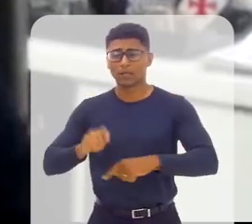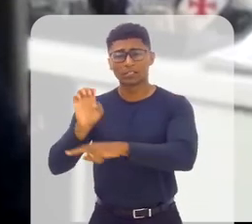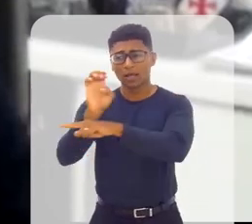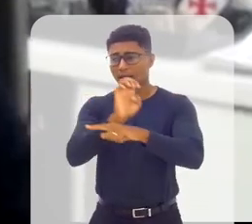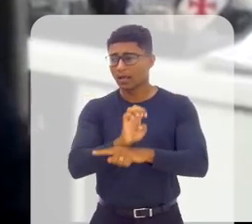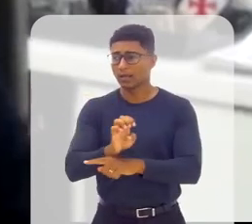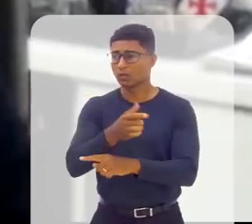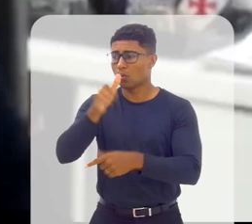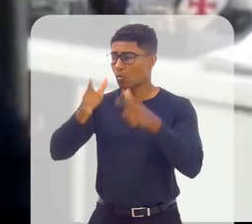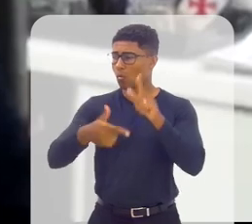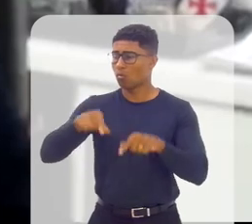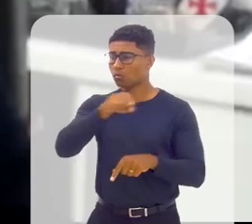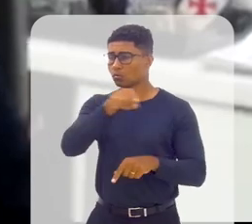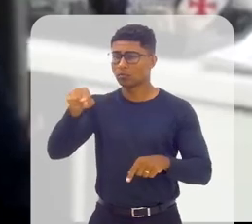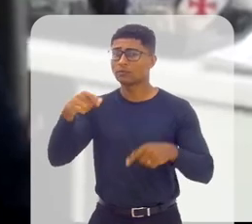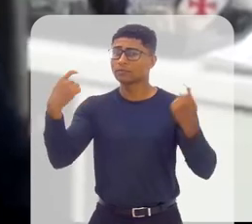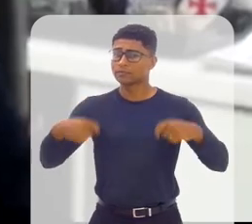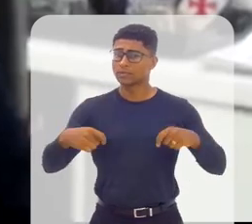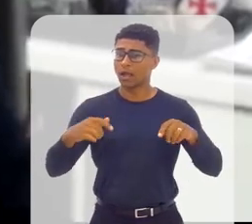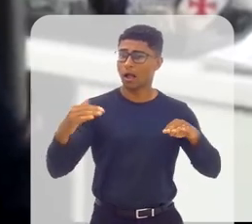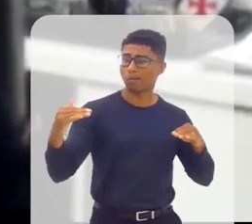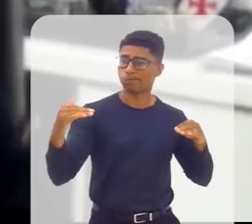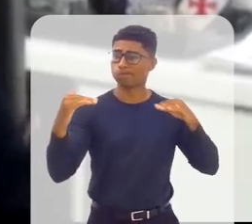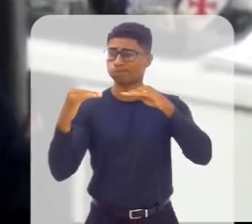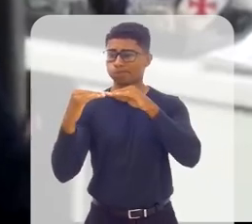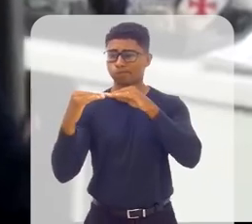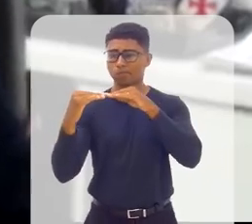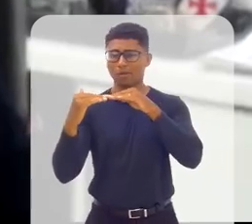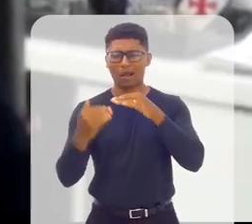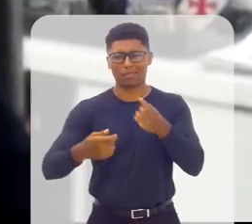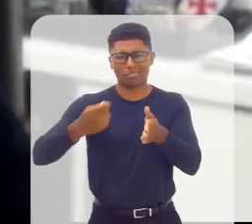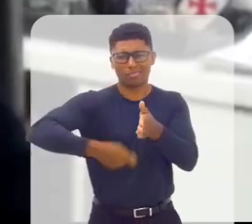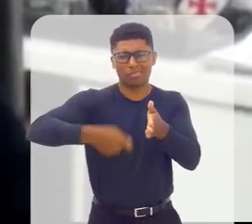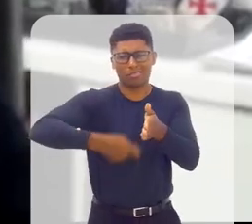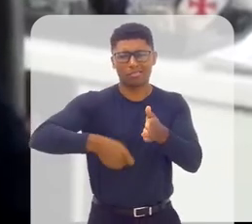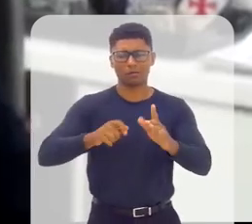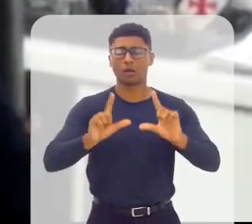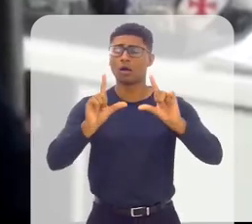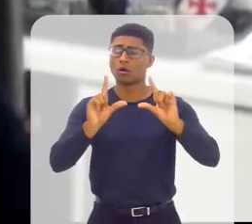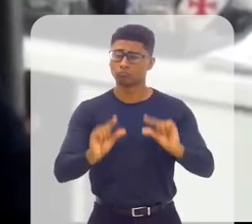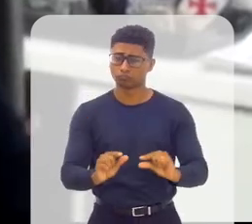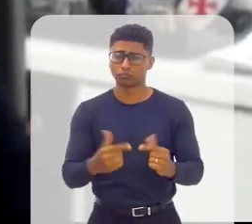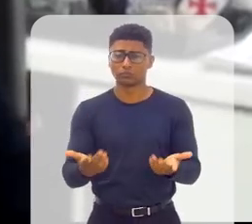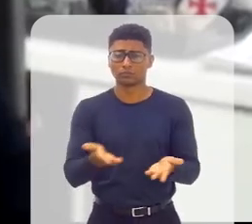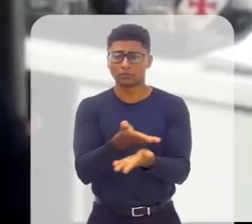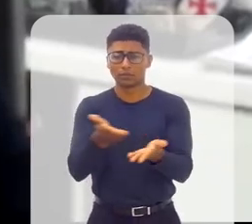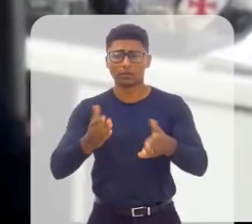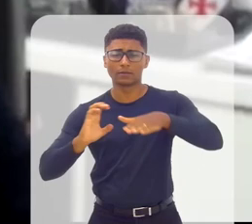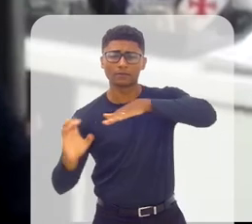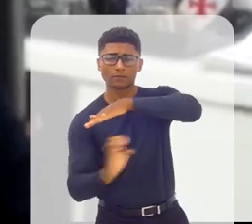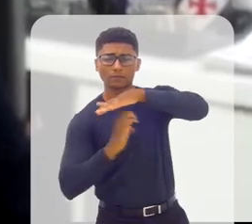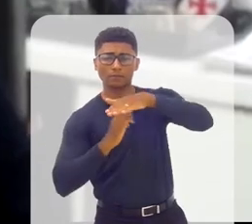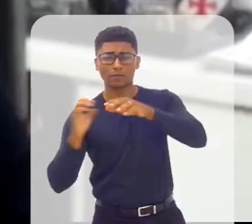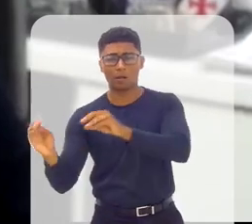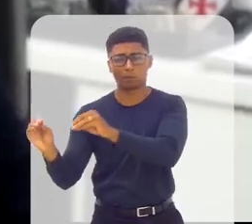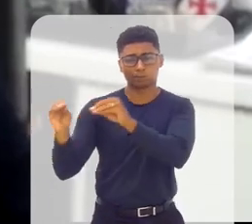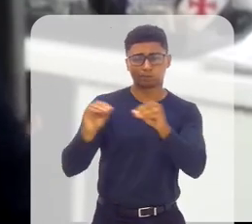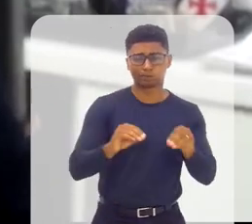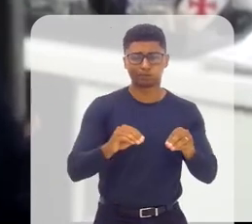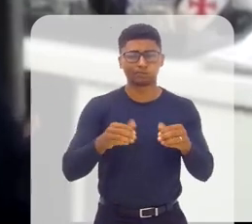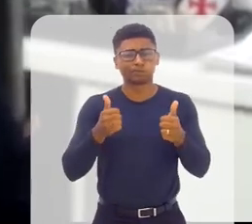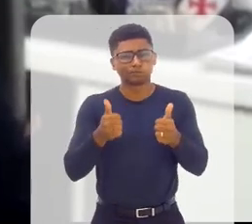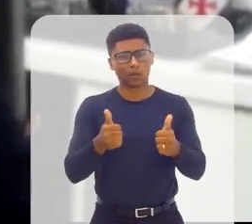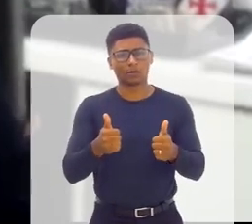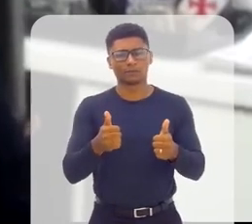outros estados, oferecendo uma carga tributária menor e, logicamente, condições para que as empresas se estabeleçam aqui,